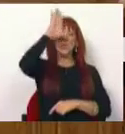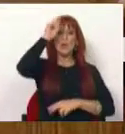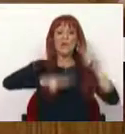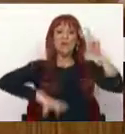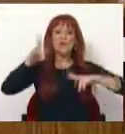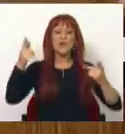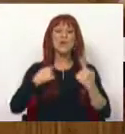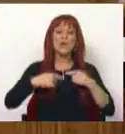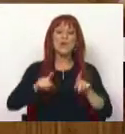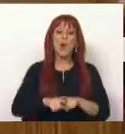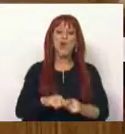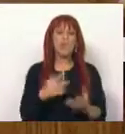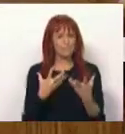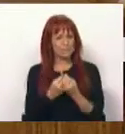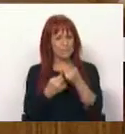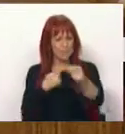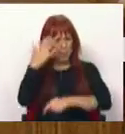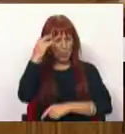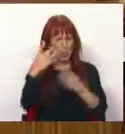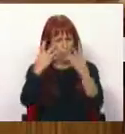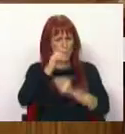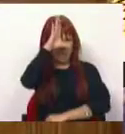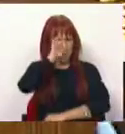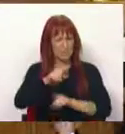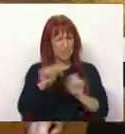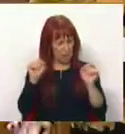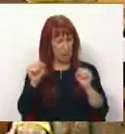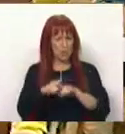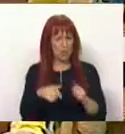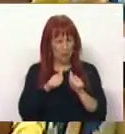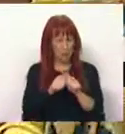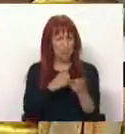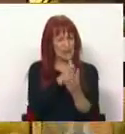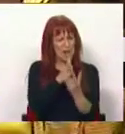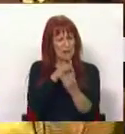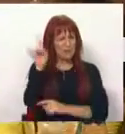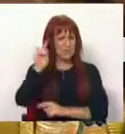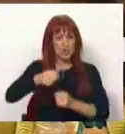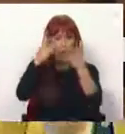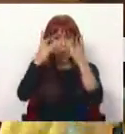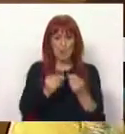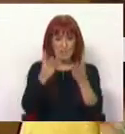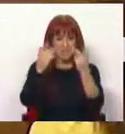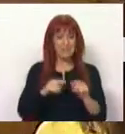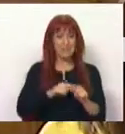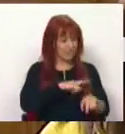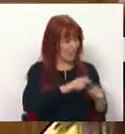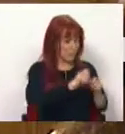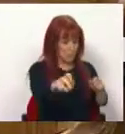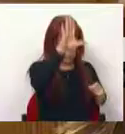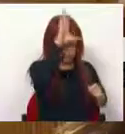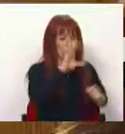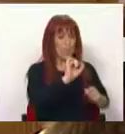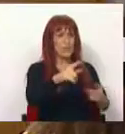das Finanças, nós concordamos consigo, achamos que este orçamento, de facto, acompanha as linhas essenciais dos orçamentos desta